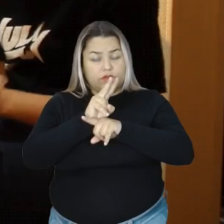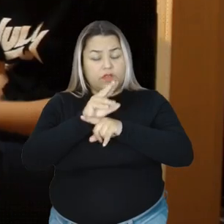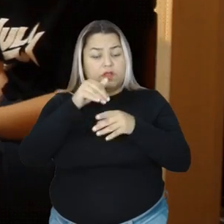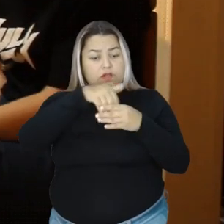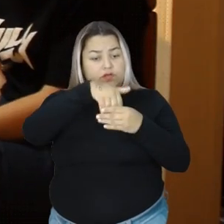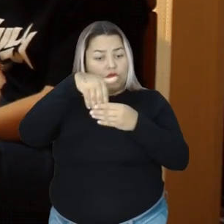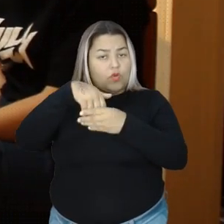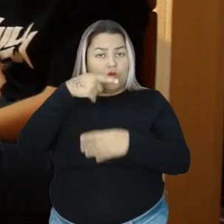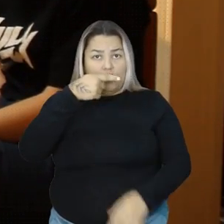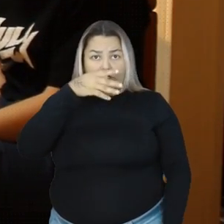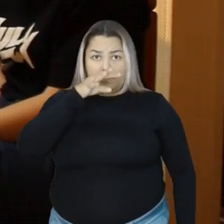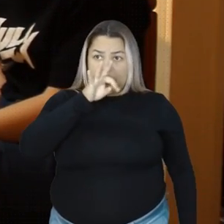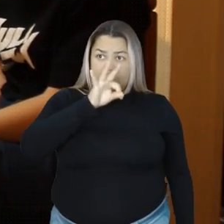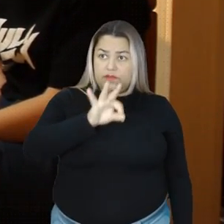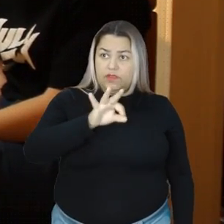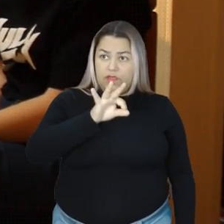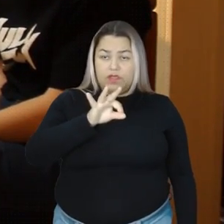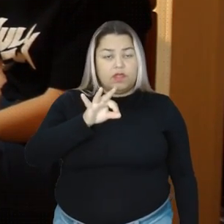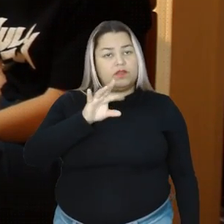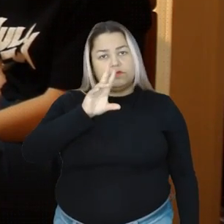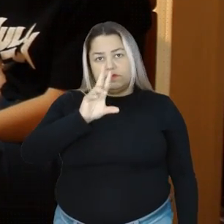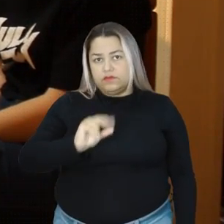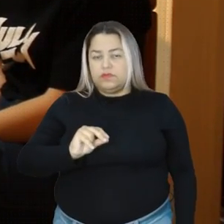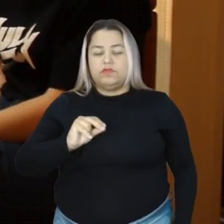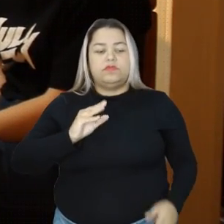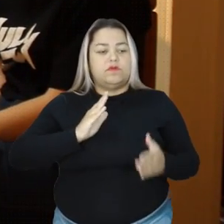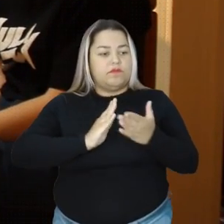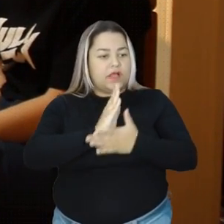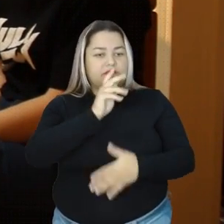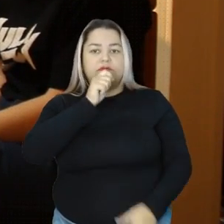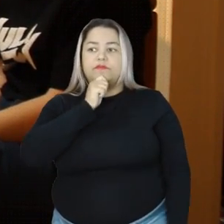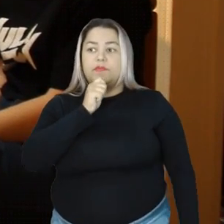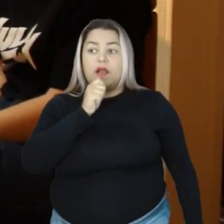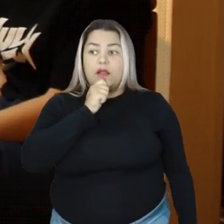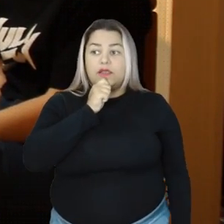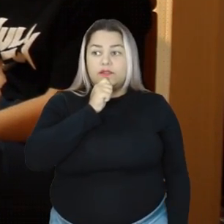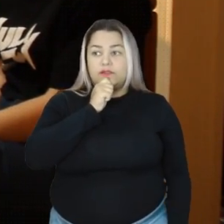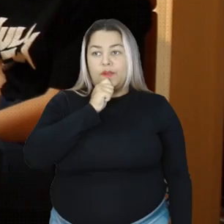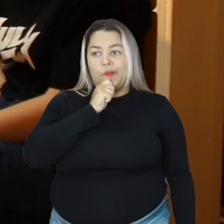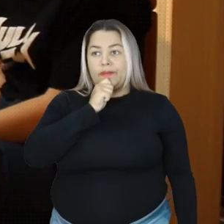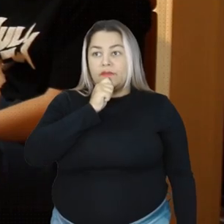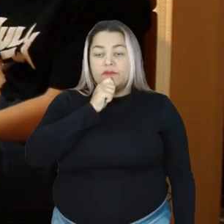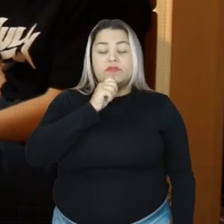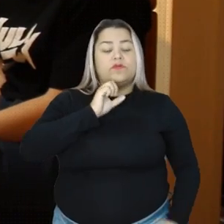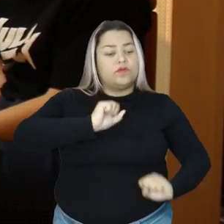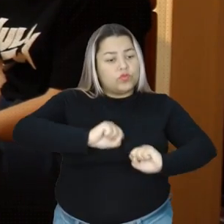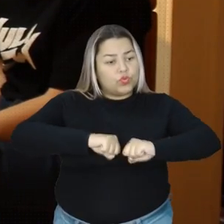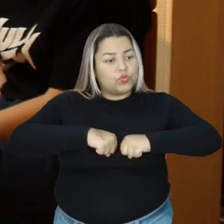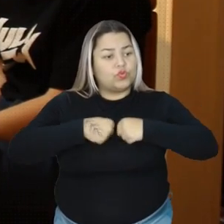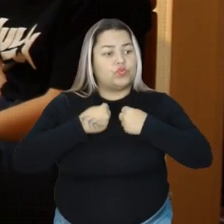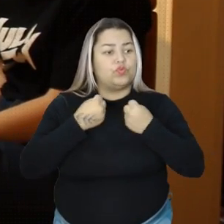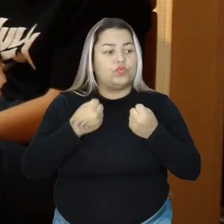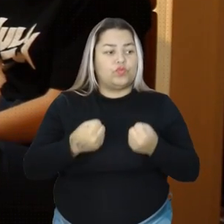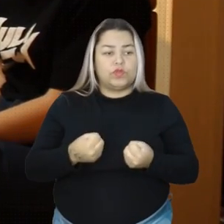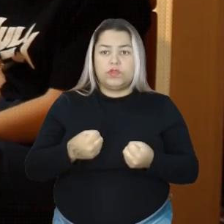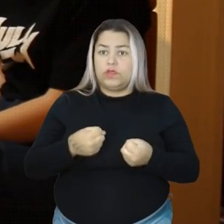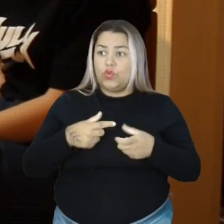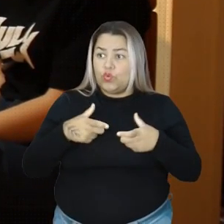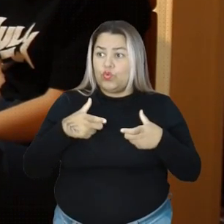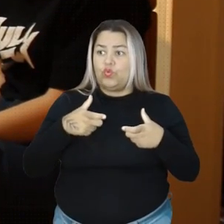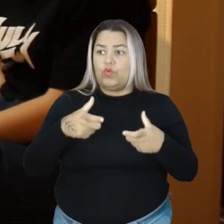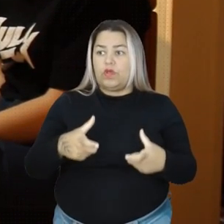o PT não participa ainda. PT, né? Vamos fazer um esforço para ter o campo